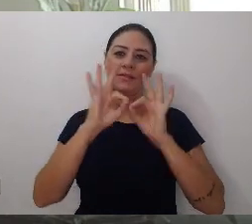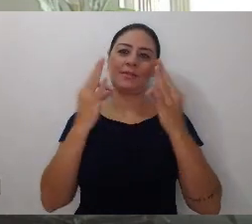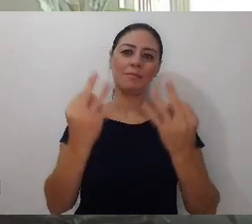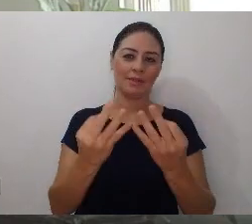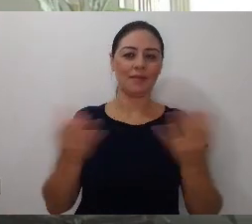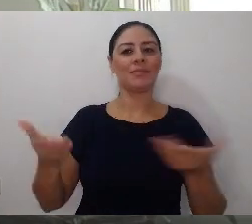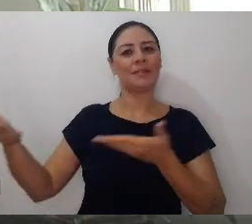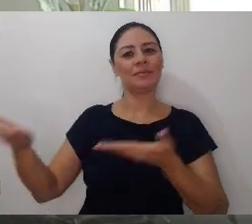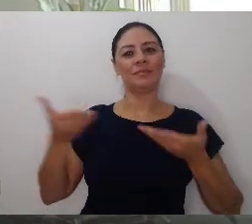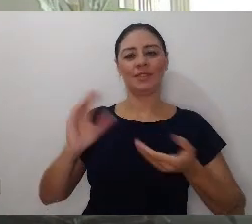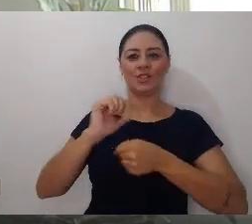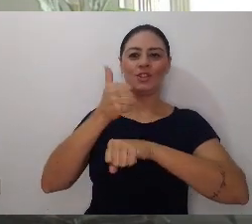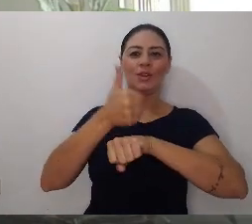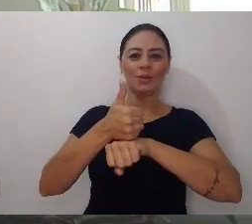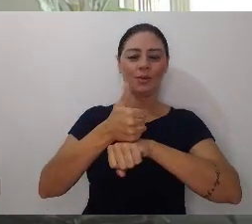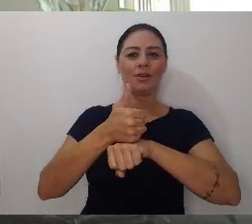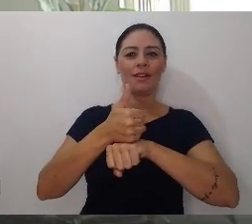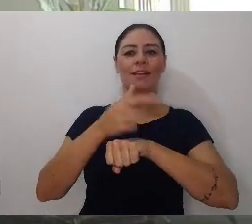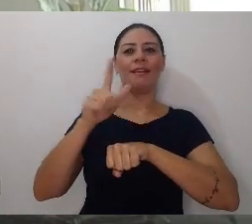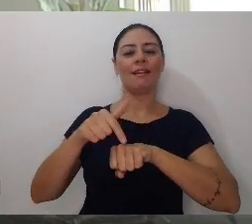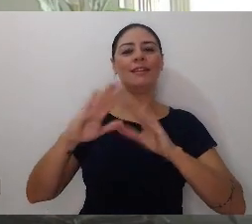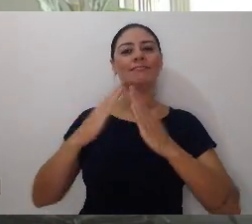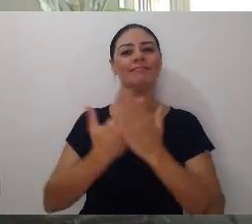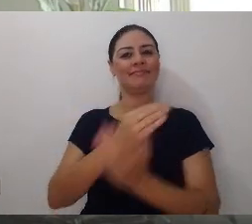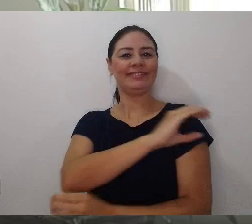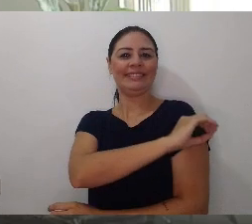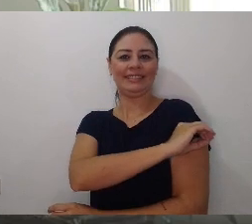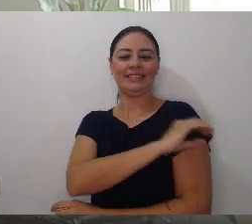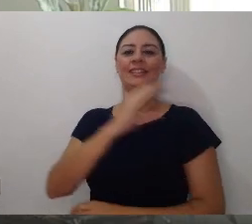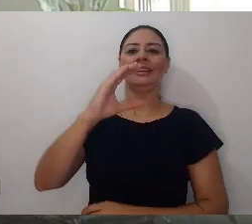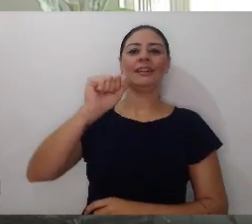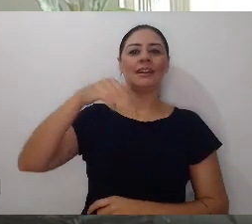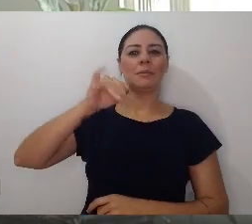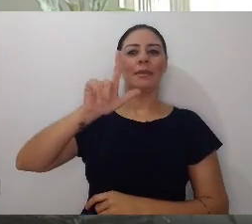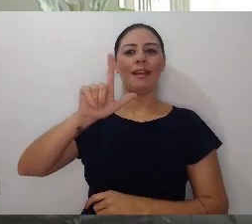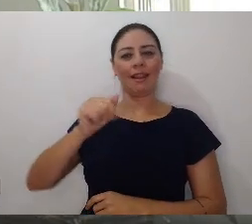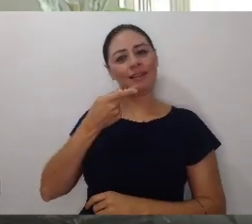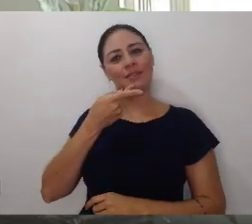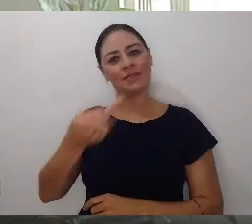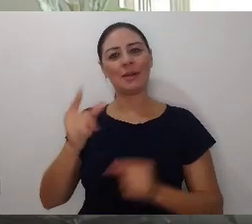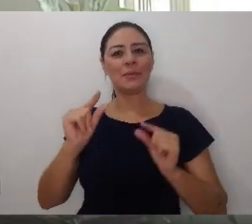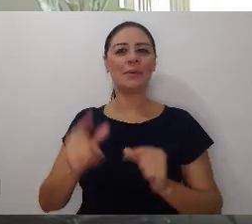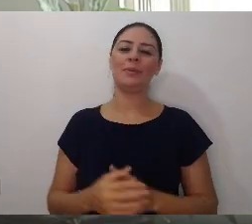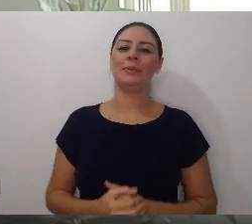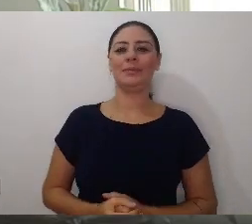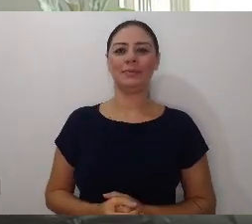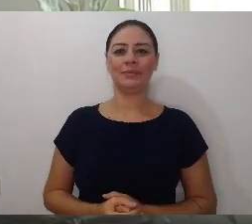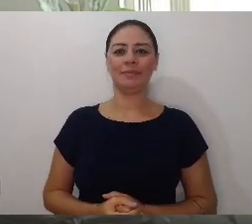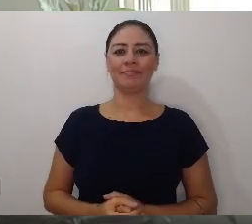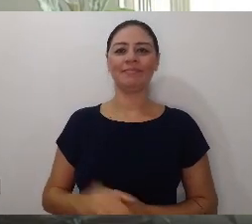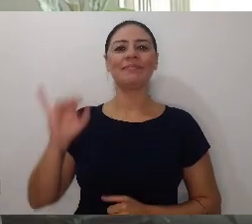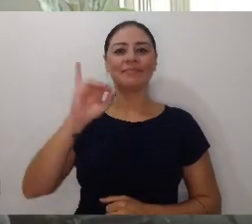com os pais. Para dar as boas-vindas, eu vou chamar a diretora do departamento, a nossa Camila. Camila, dê as